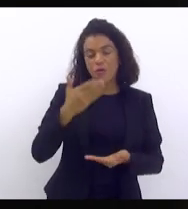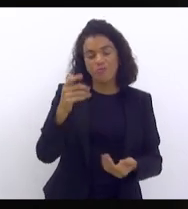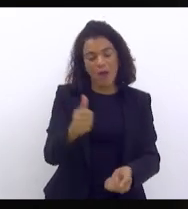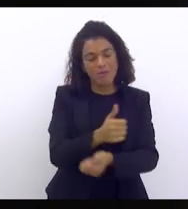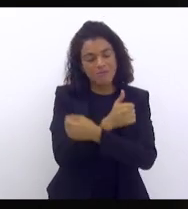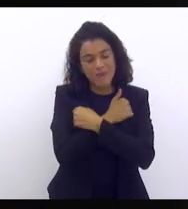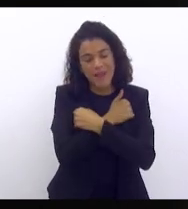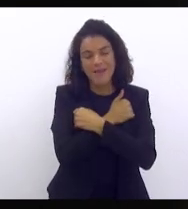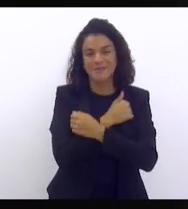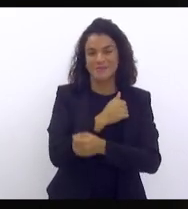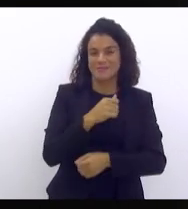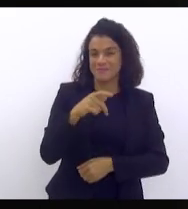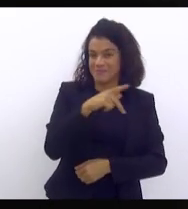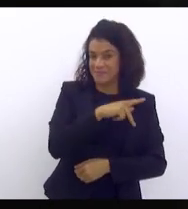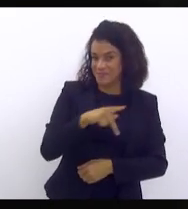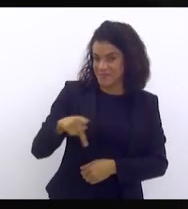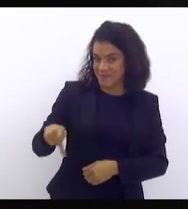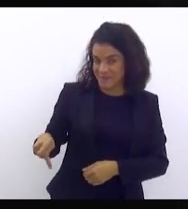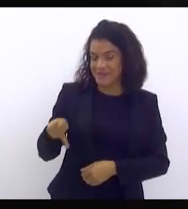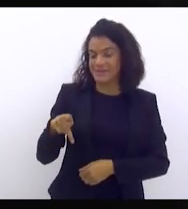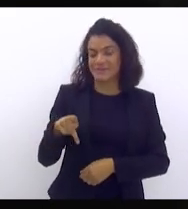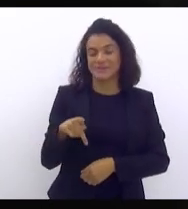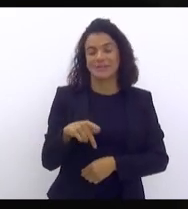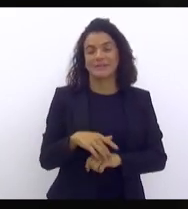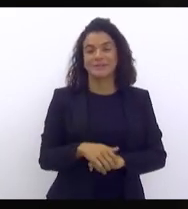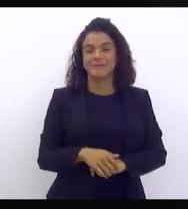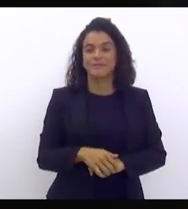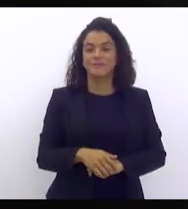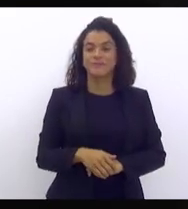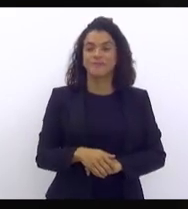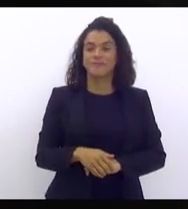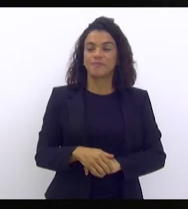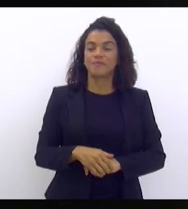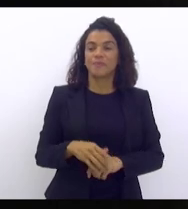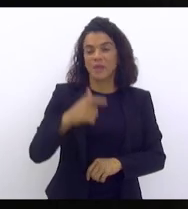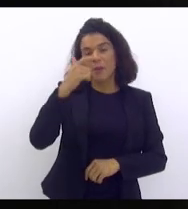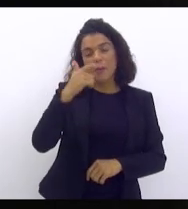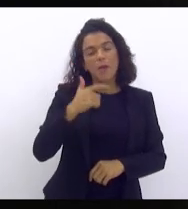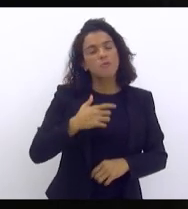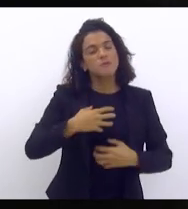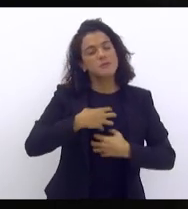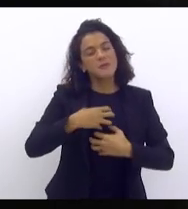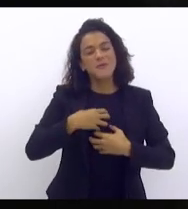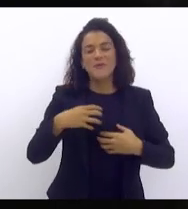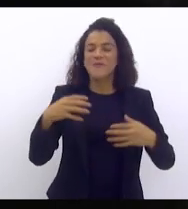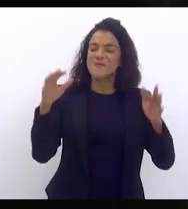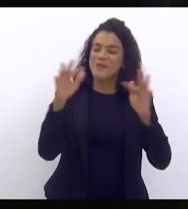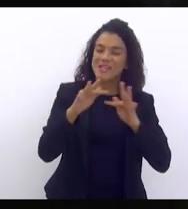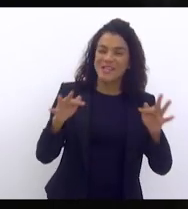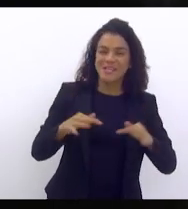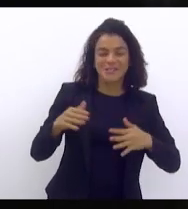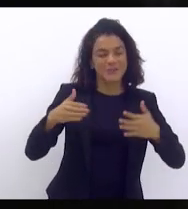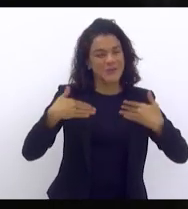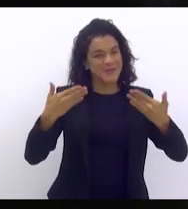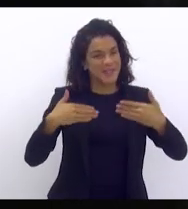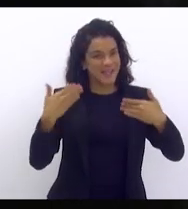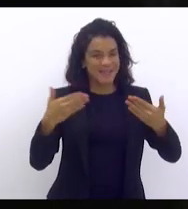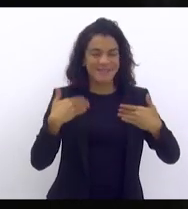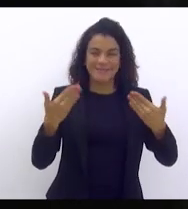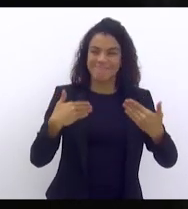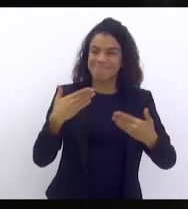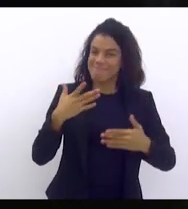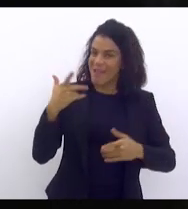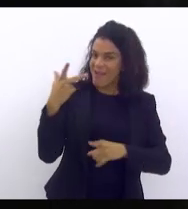presidente, Gilberto, a todos os companheiros, né. Estou muito feliz, alegre e contente pela vitória de todos,